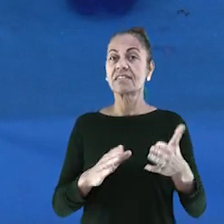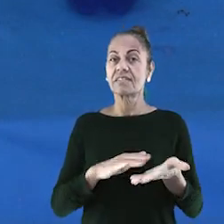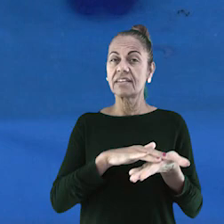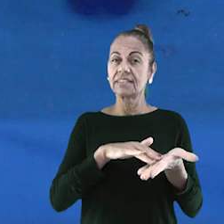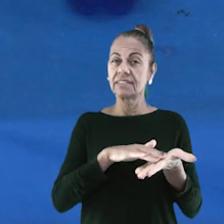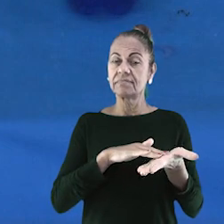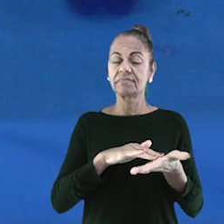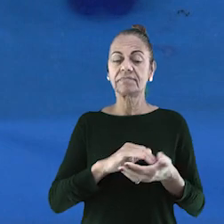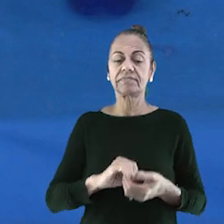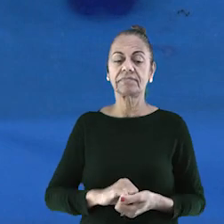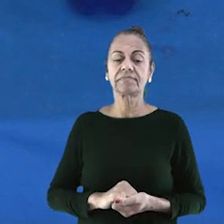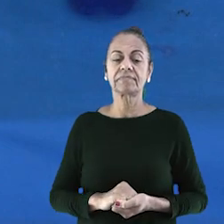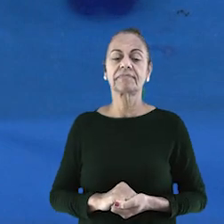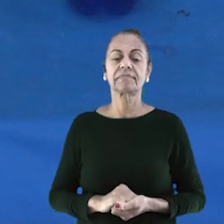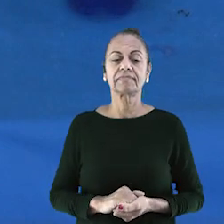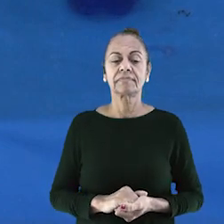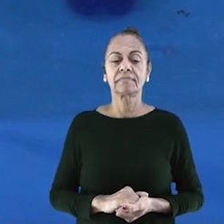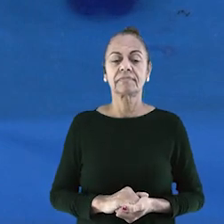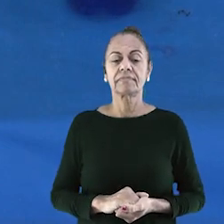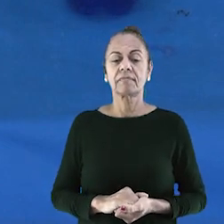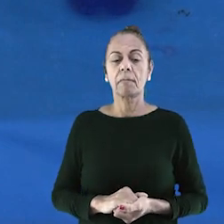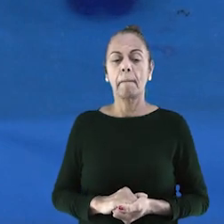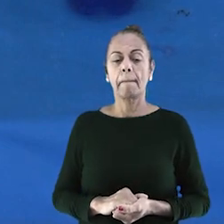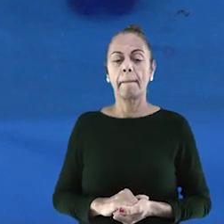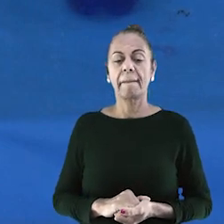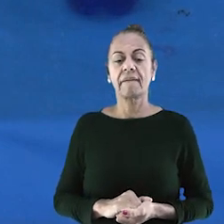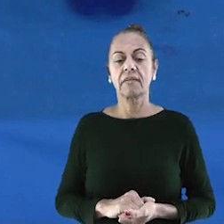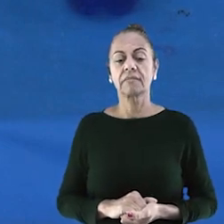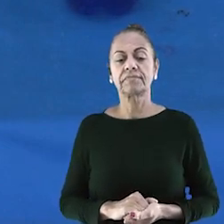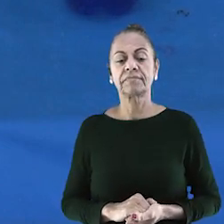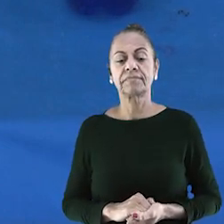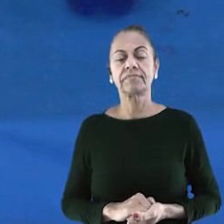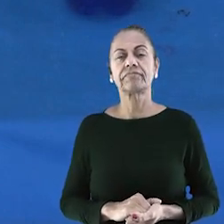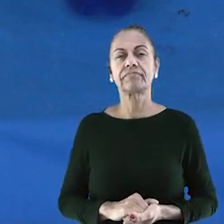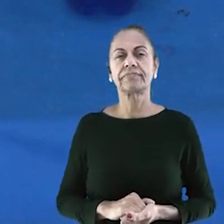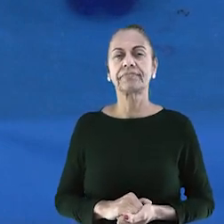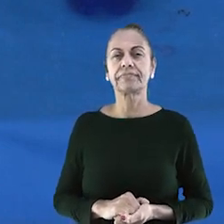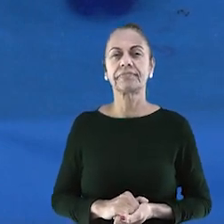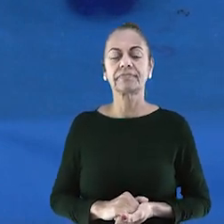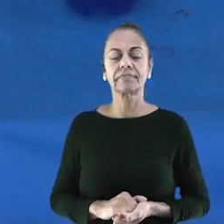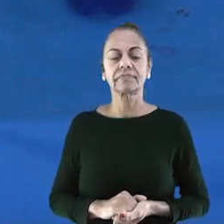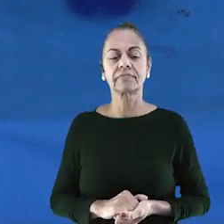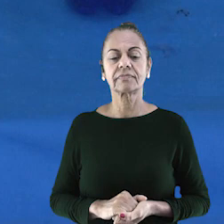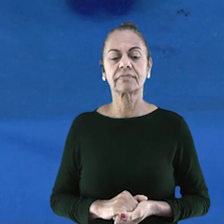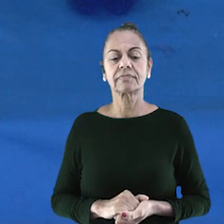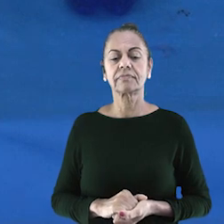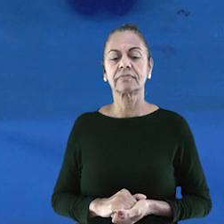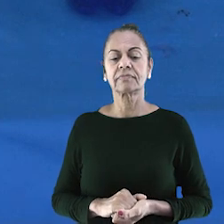E aí você vai mexer os dois, vai misturar os dois juntos.